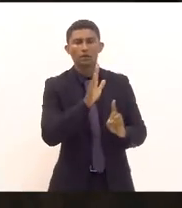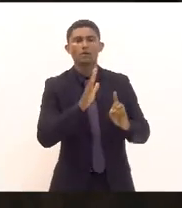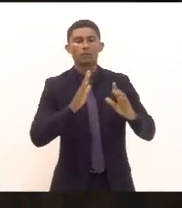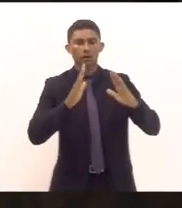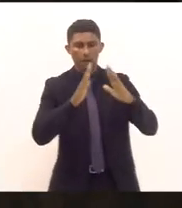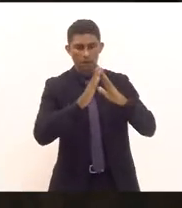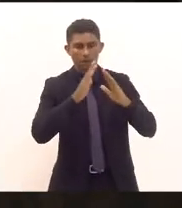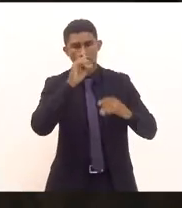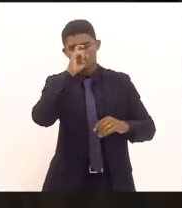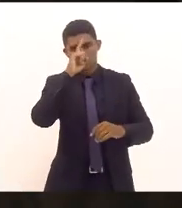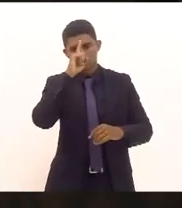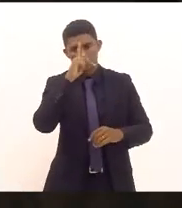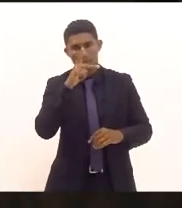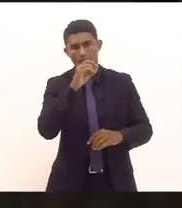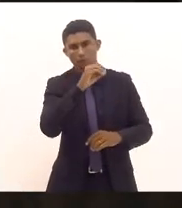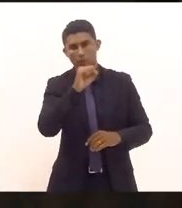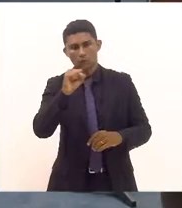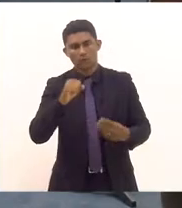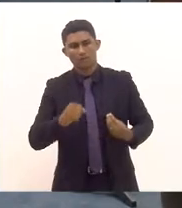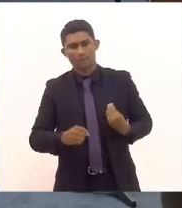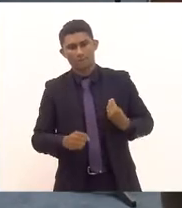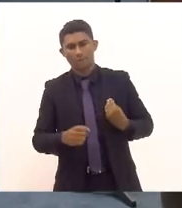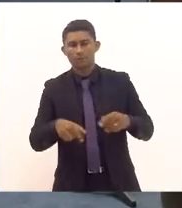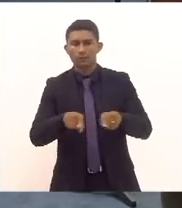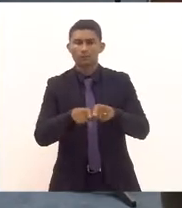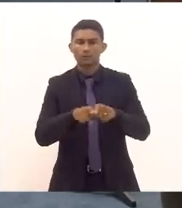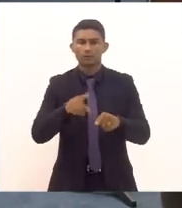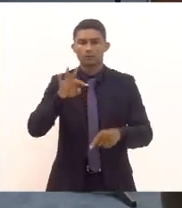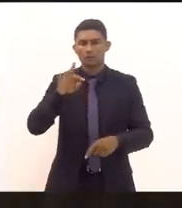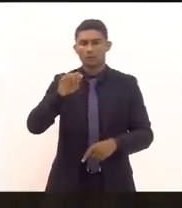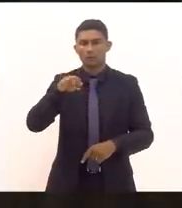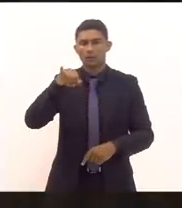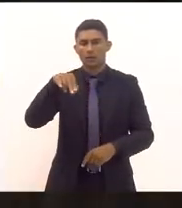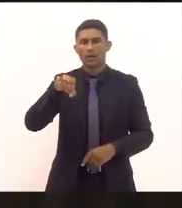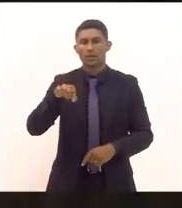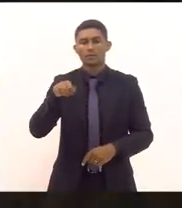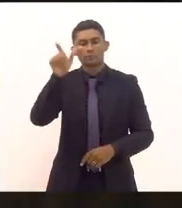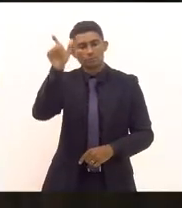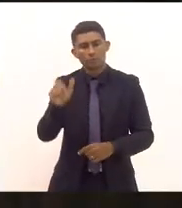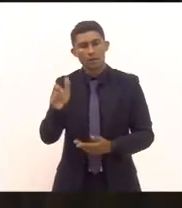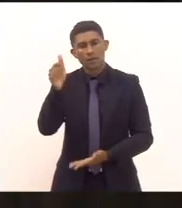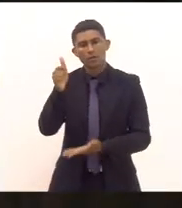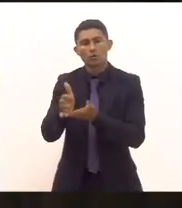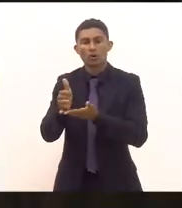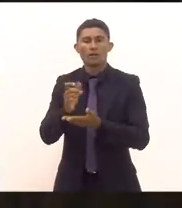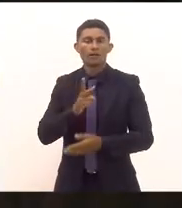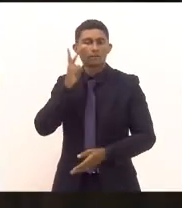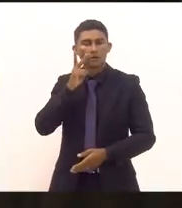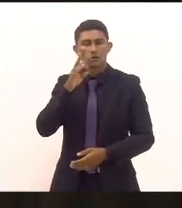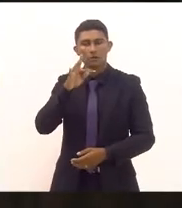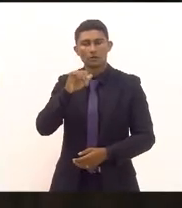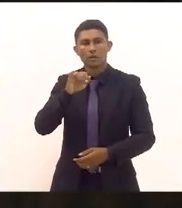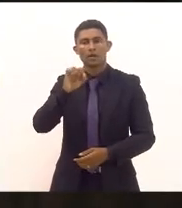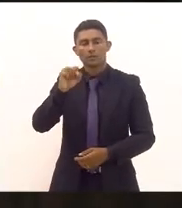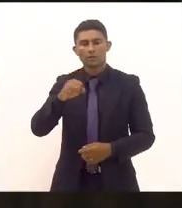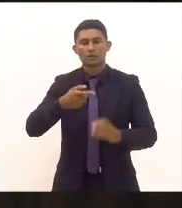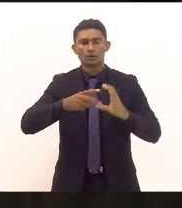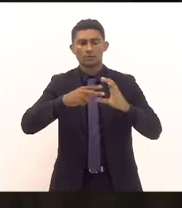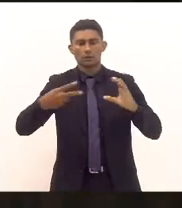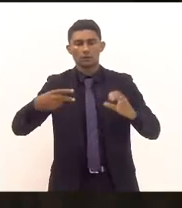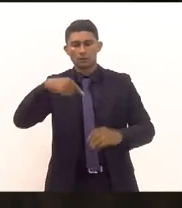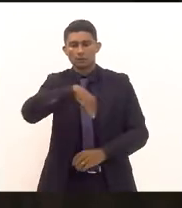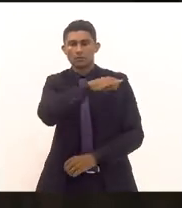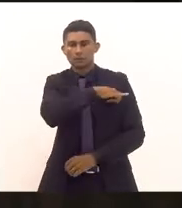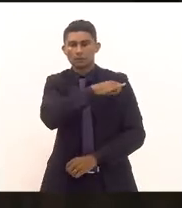Obrigada pela presença Daiane de Souza assessora da vereadora Thaís Ferreira na Câmara Municipal